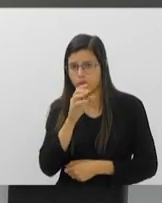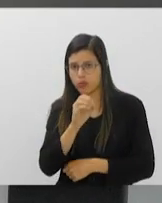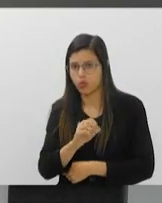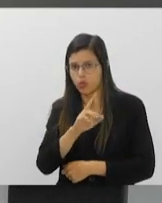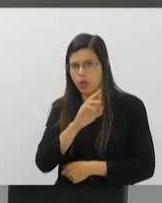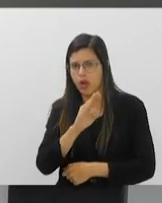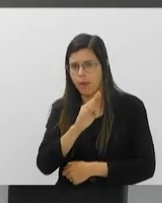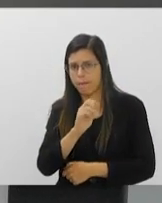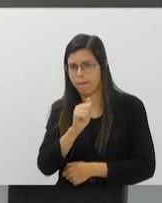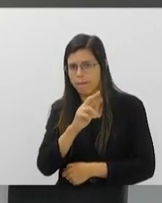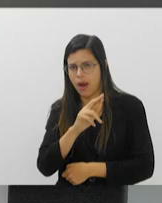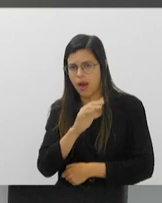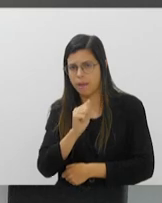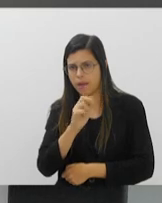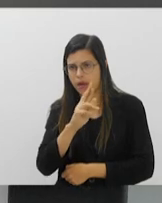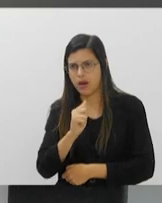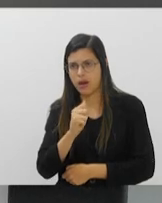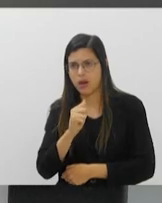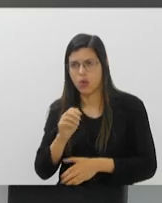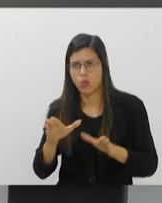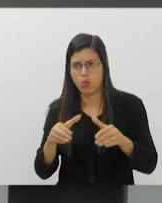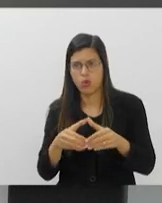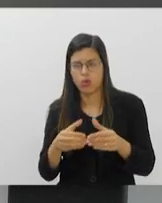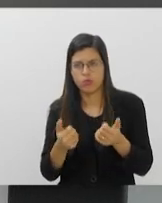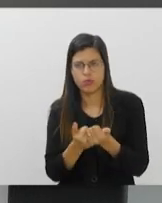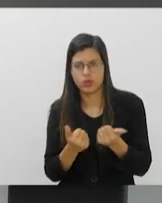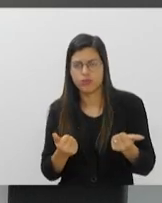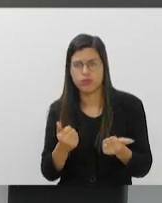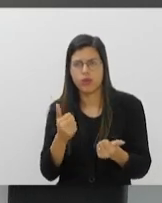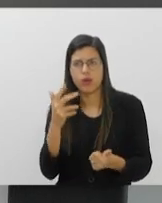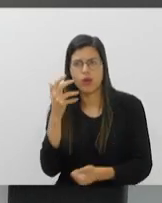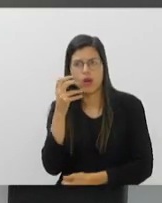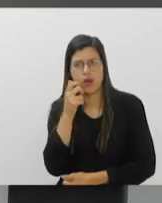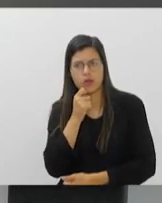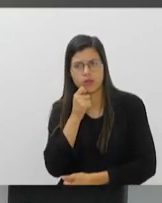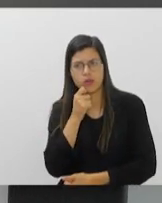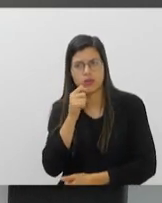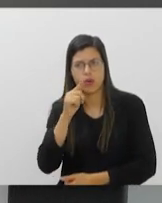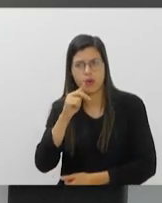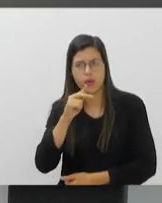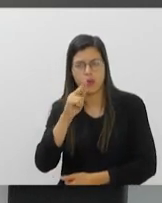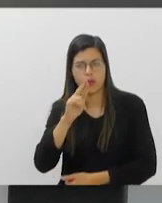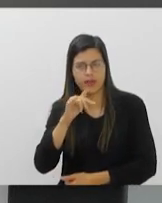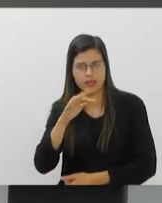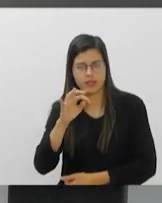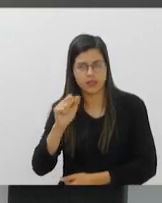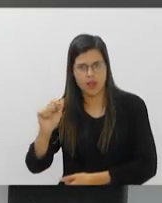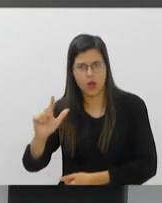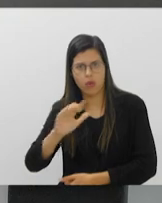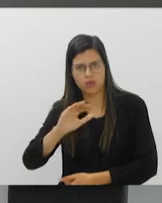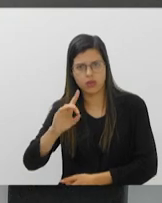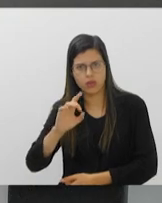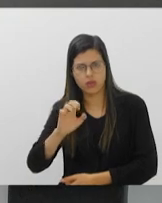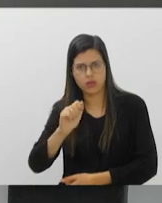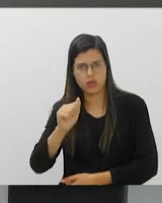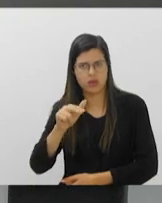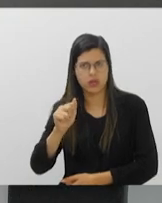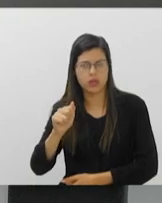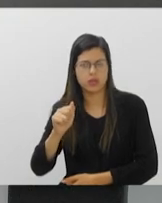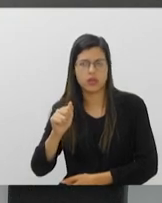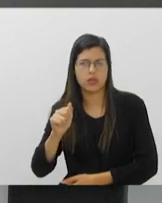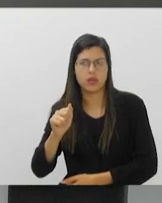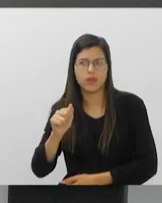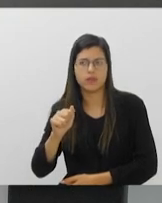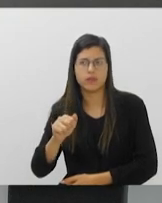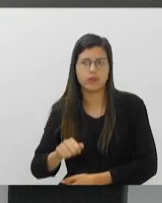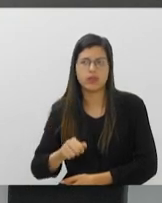o serviço que os que os os os grupos de apoio adoção e o quintal diona particularmente de graça preste tribunal gente